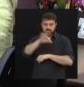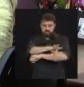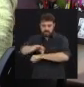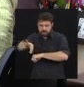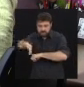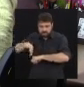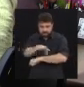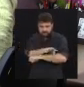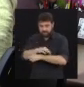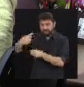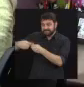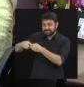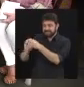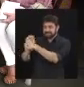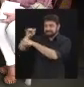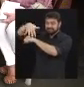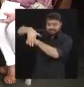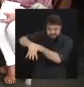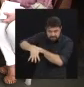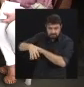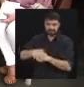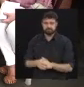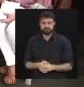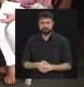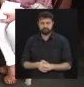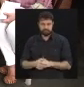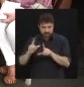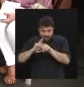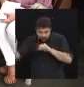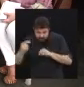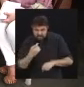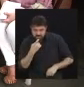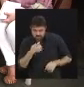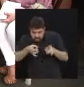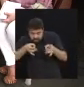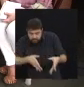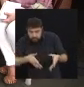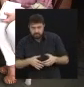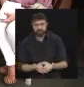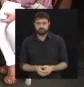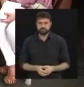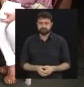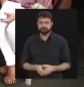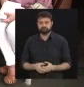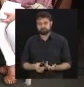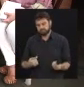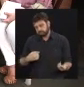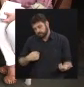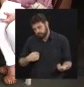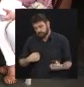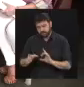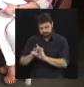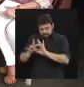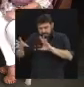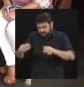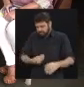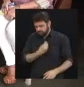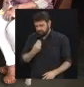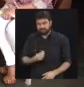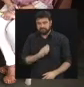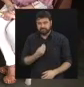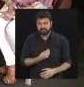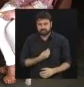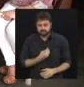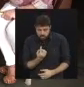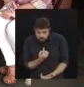na cidade de Salto. Quer dizer que você vai embora de Campinas. Sim, vou ter a minha independência. Ah, meu Deus.